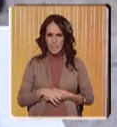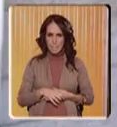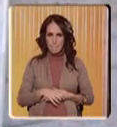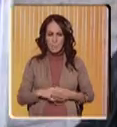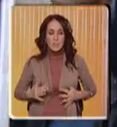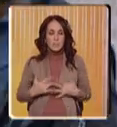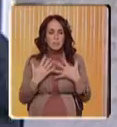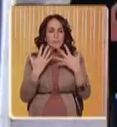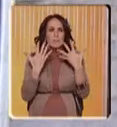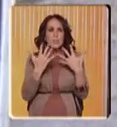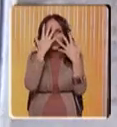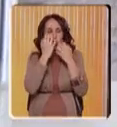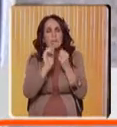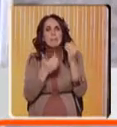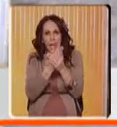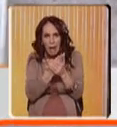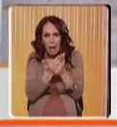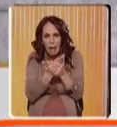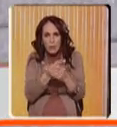O orgasmo dá sono?